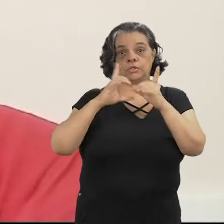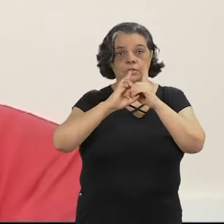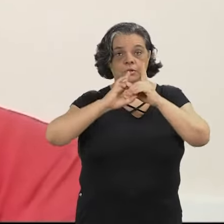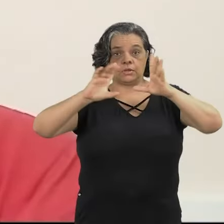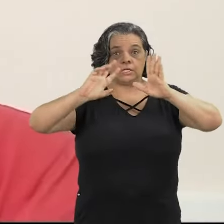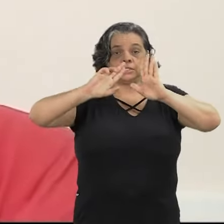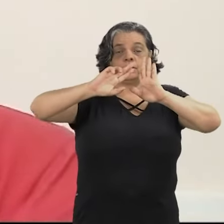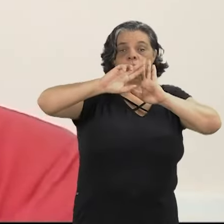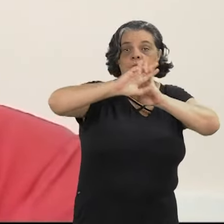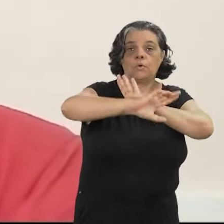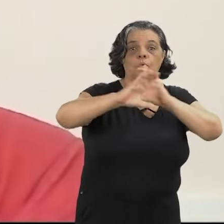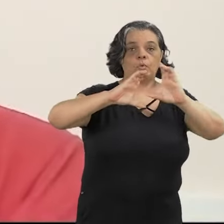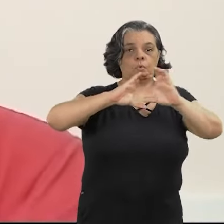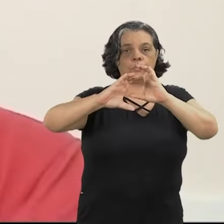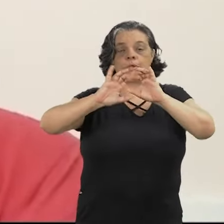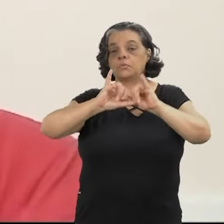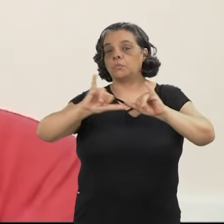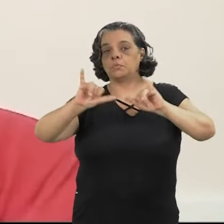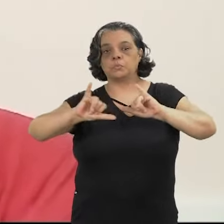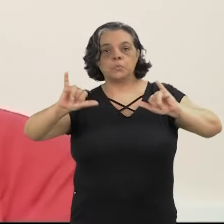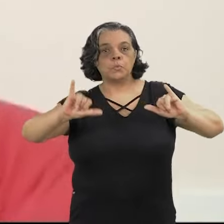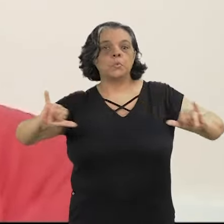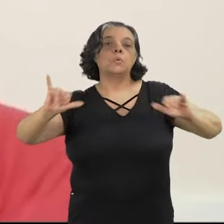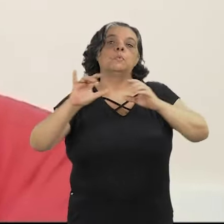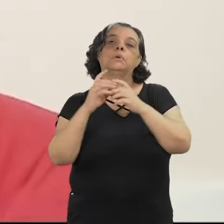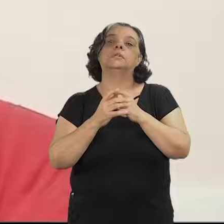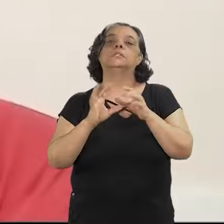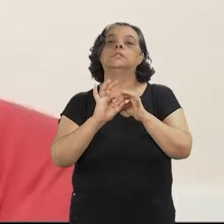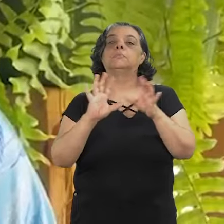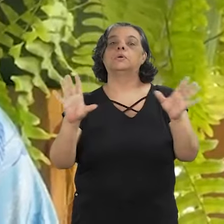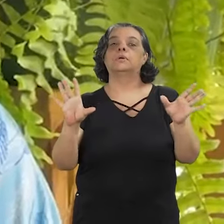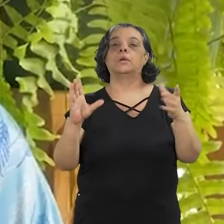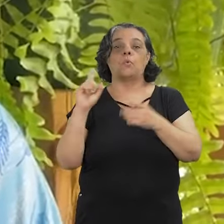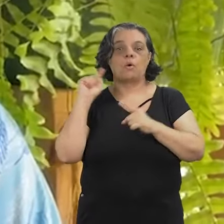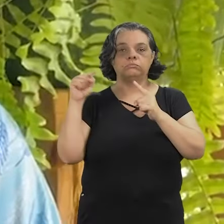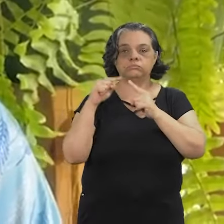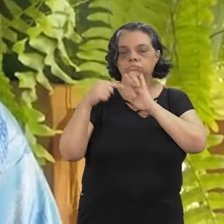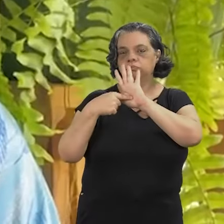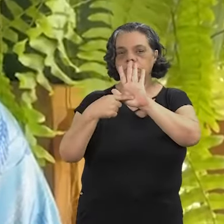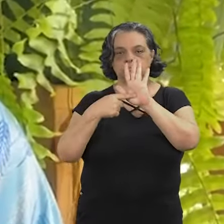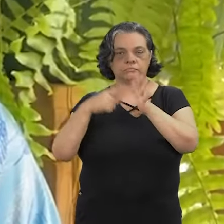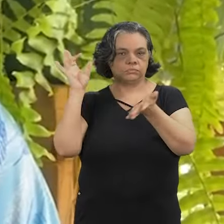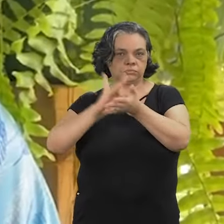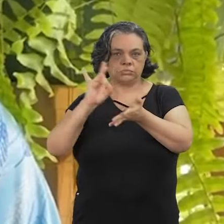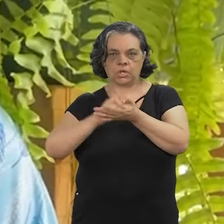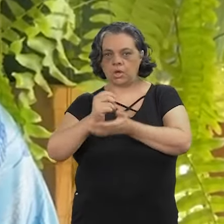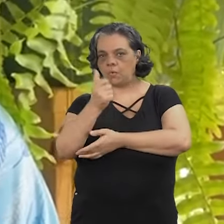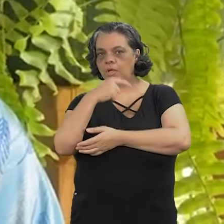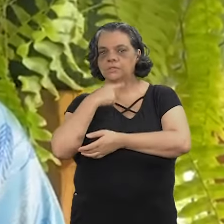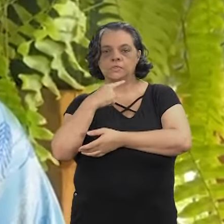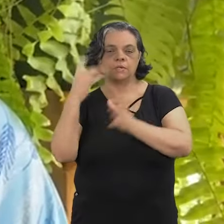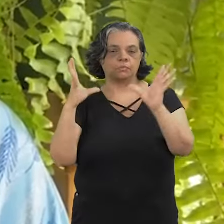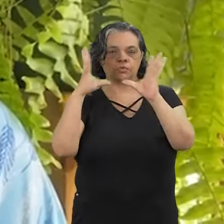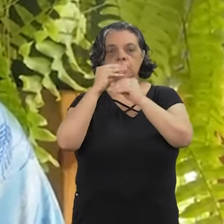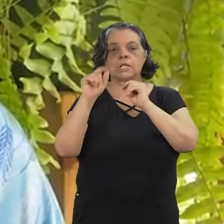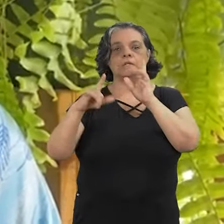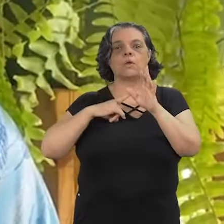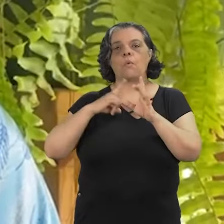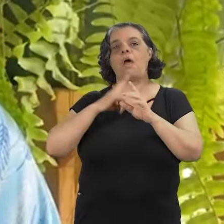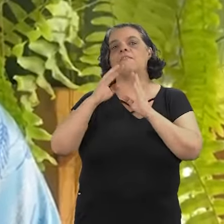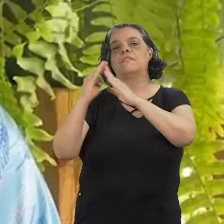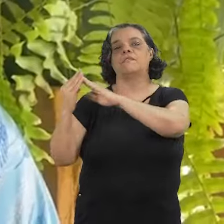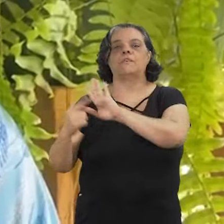democrática se tiver uma comunicação pública e democratizada com o objetivo de mostrar uma realidade quase sempre o